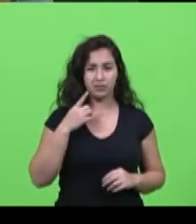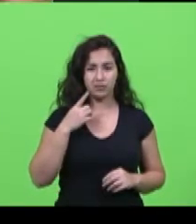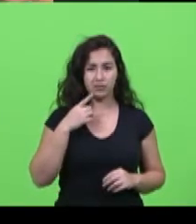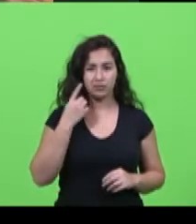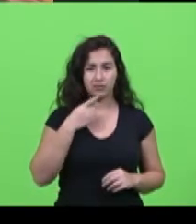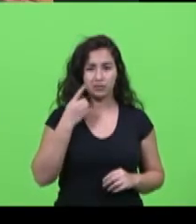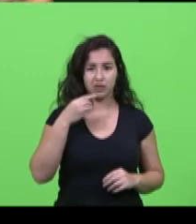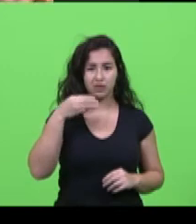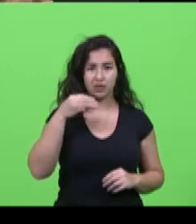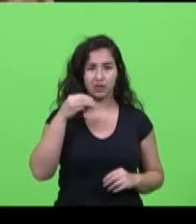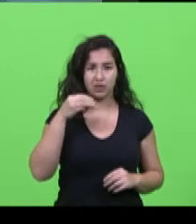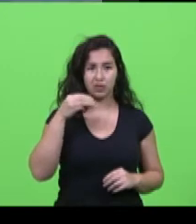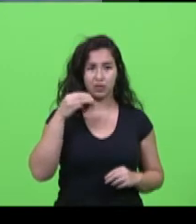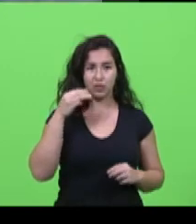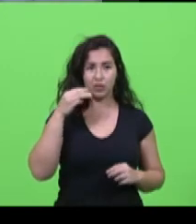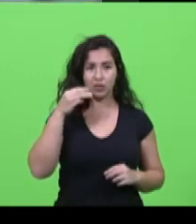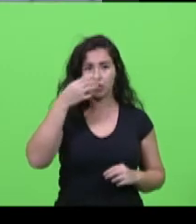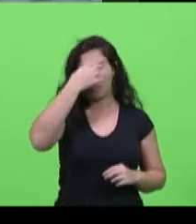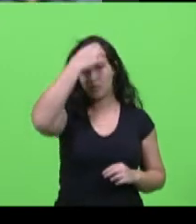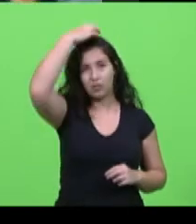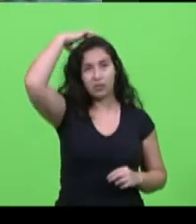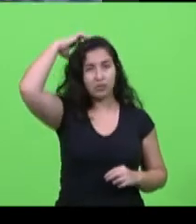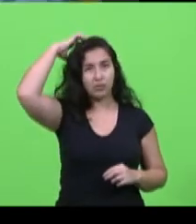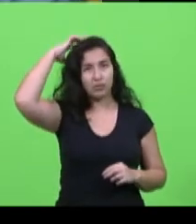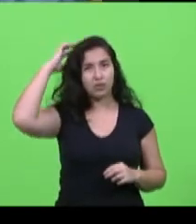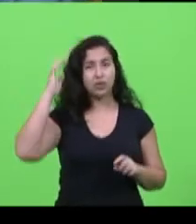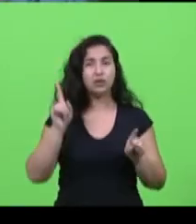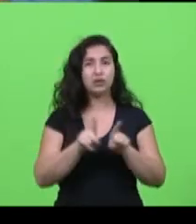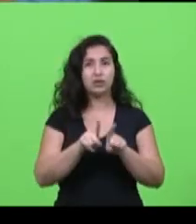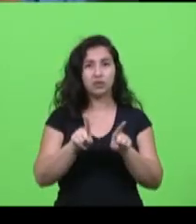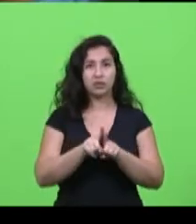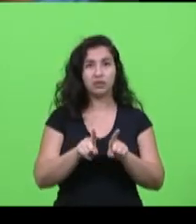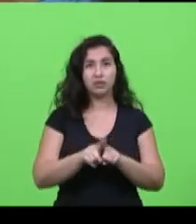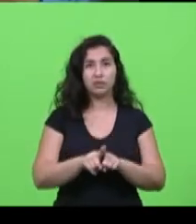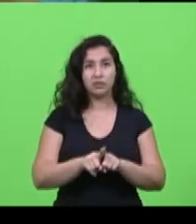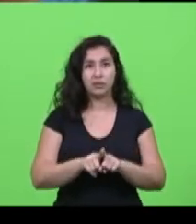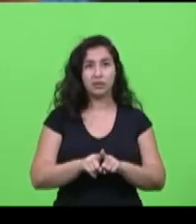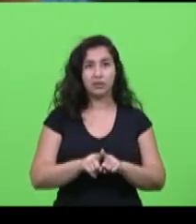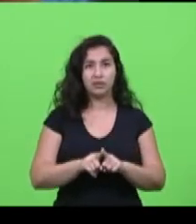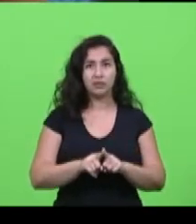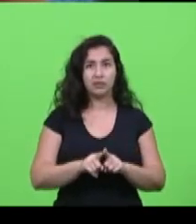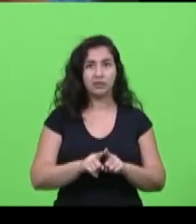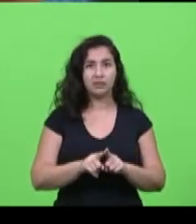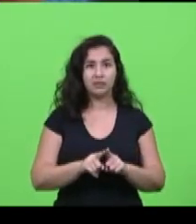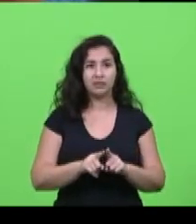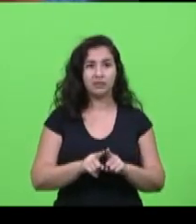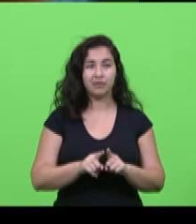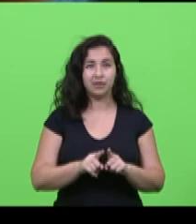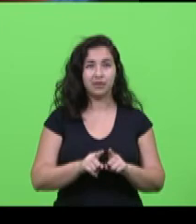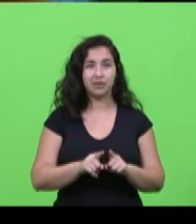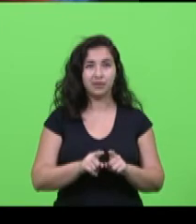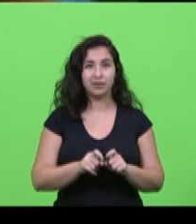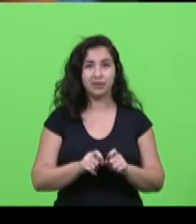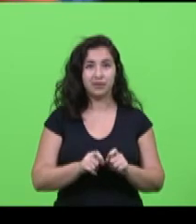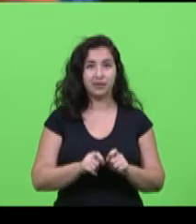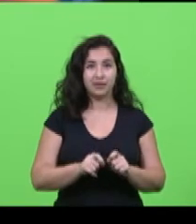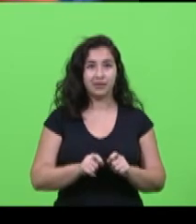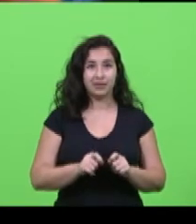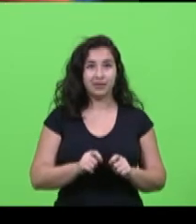Deputado Mocelinho, deputada Ada também. Também. Luciane Silveira também acompanha. Deputado Luciane Carminati. Passa